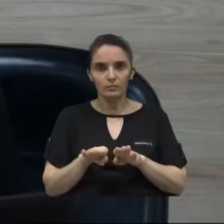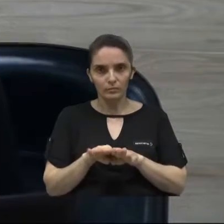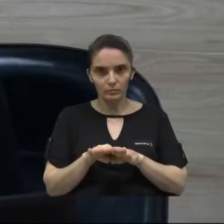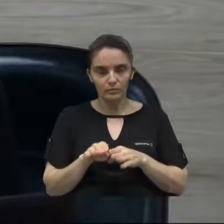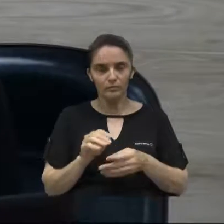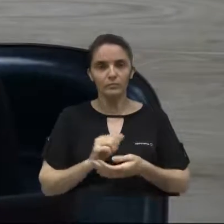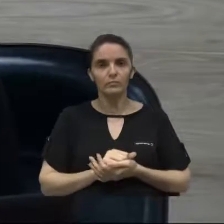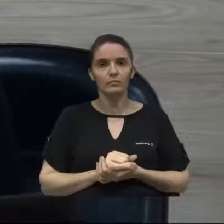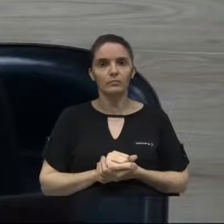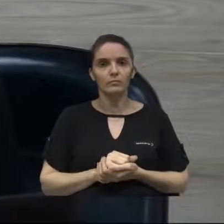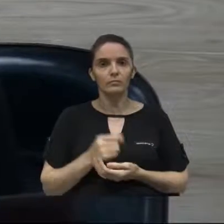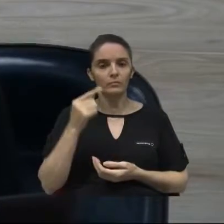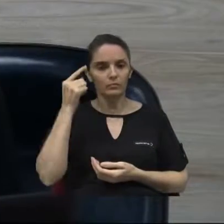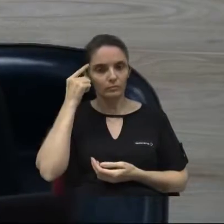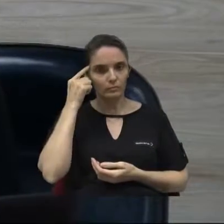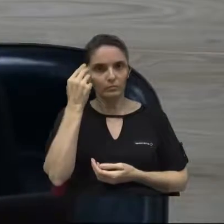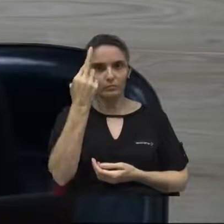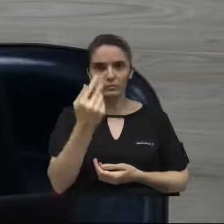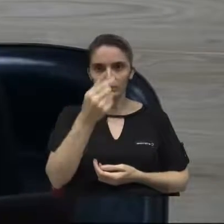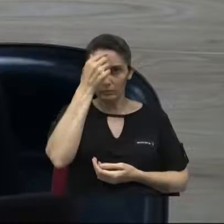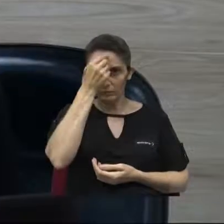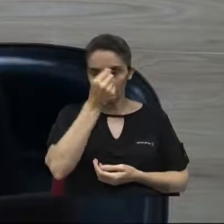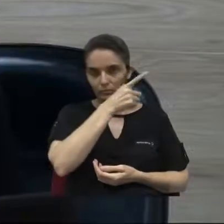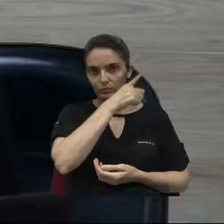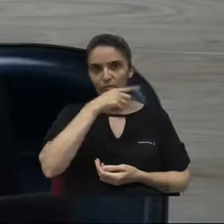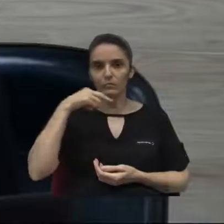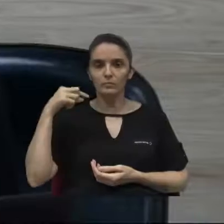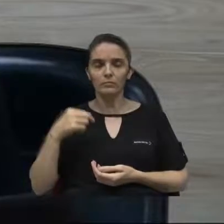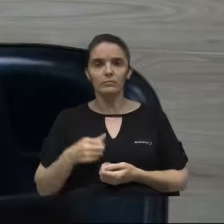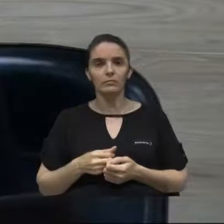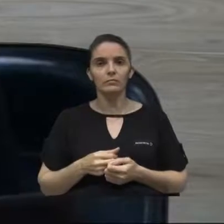da Mayra. Qualquer vida humana